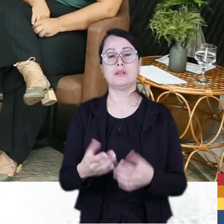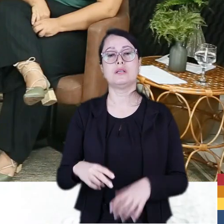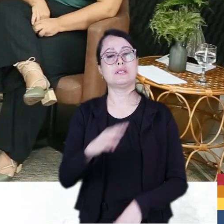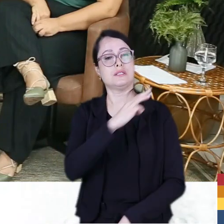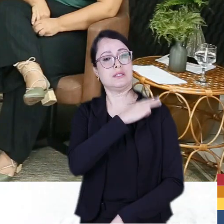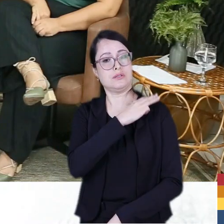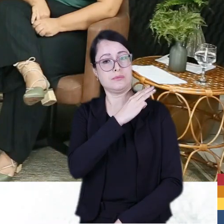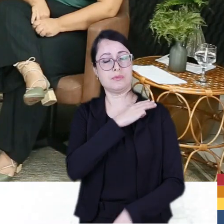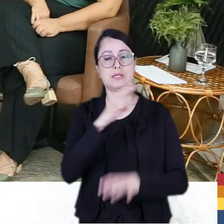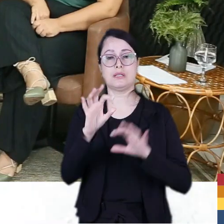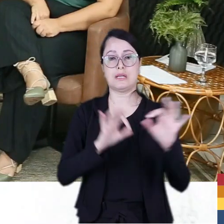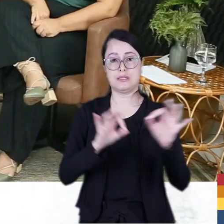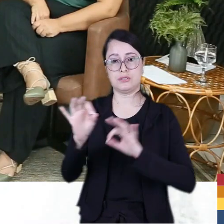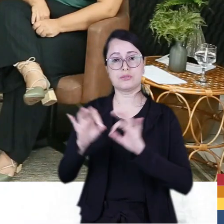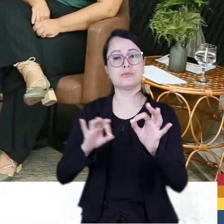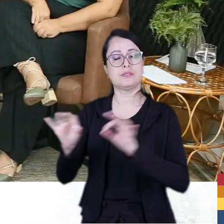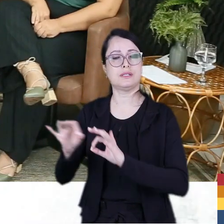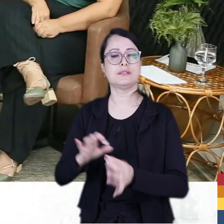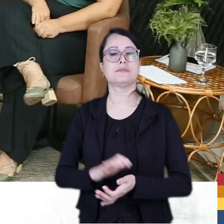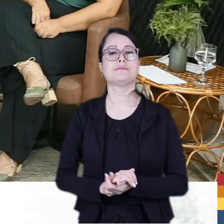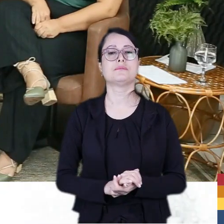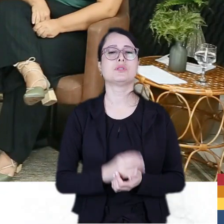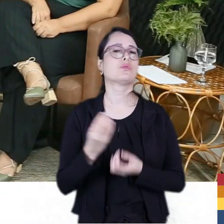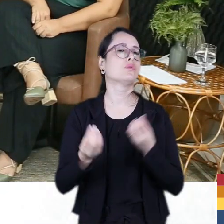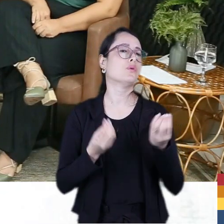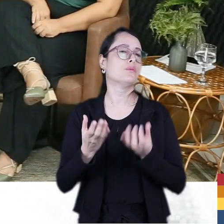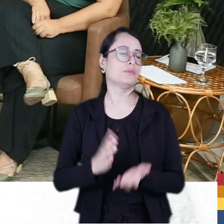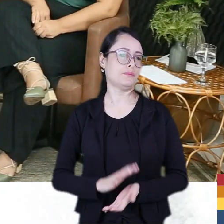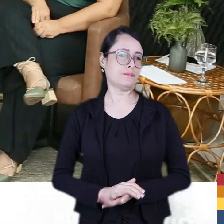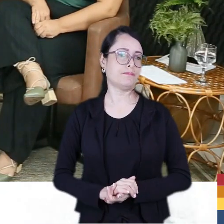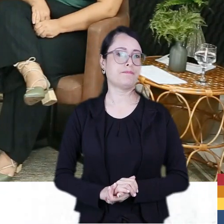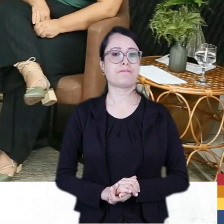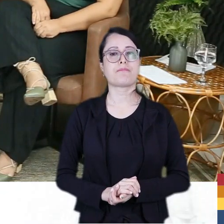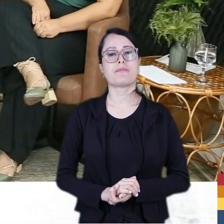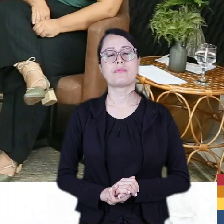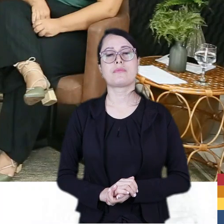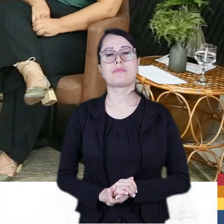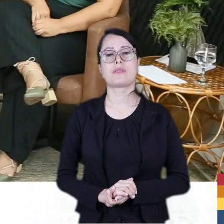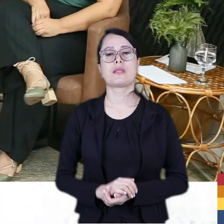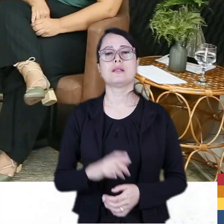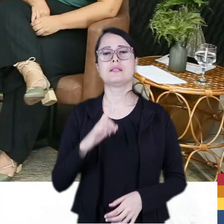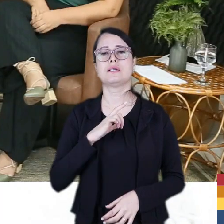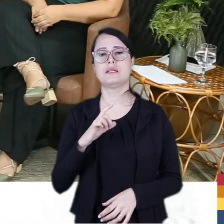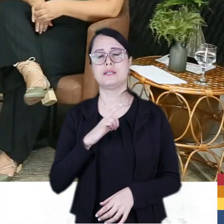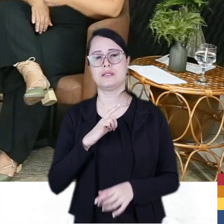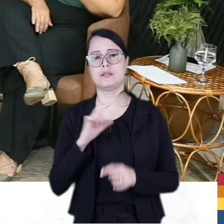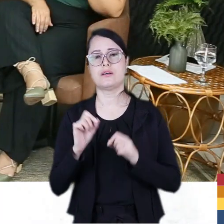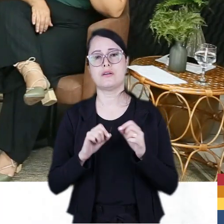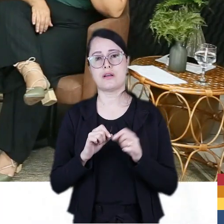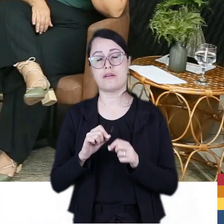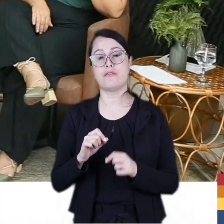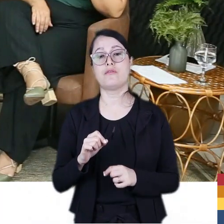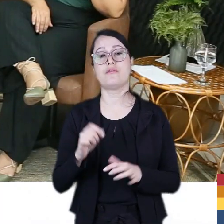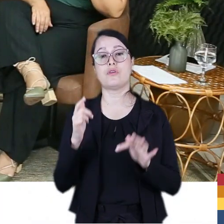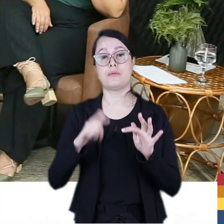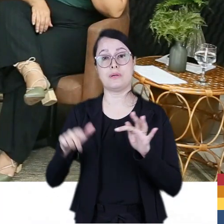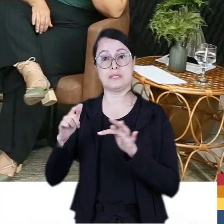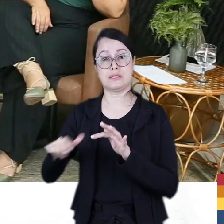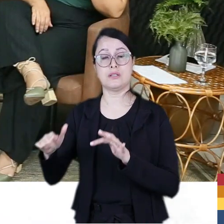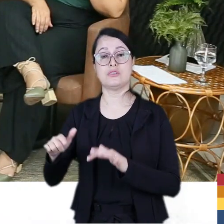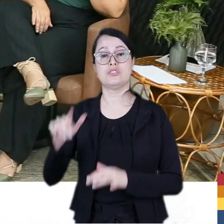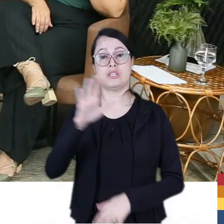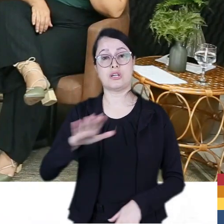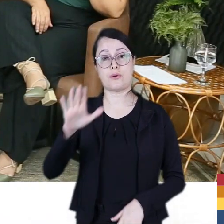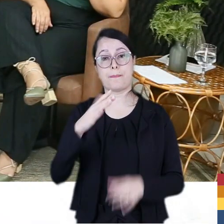a possibilidade de nós ofertarmos o ensino médio articulado de que maneira contemplando a